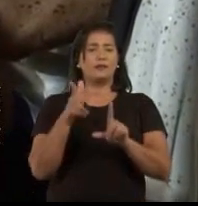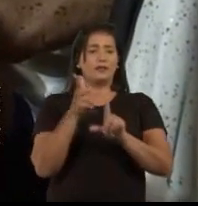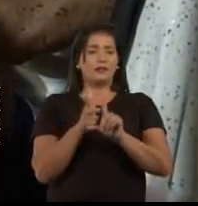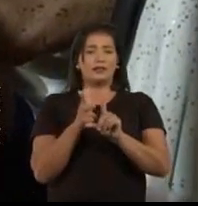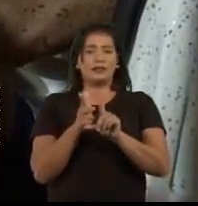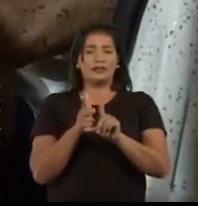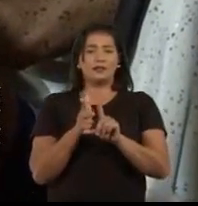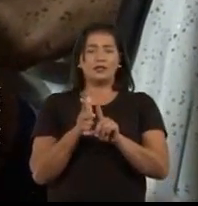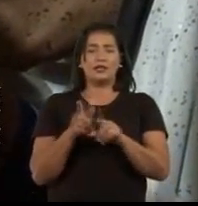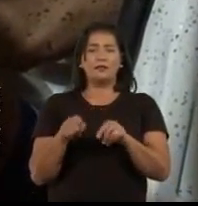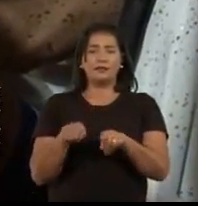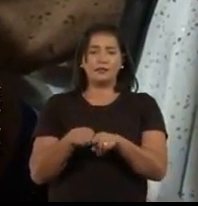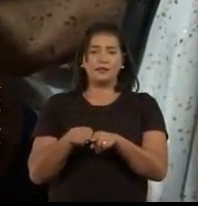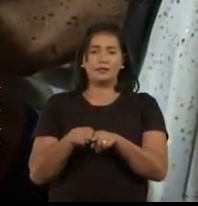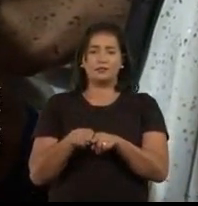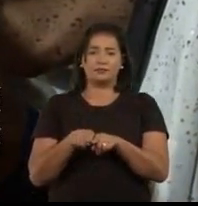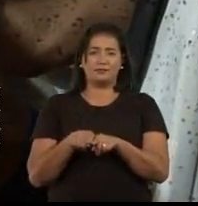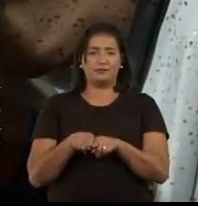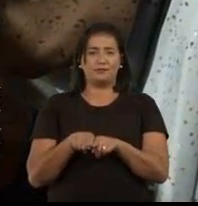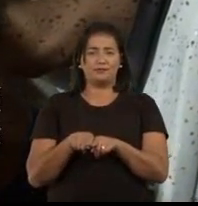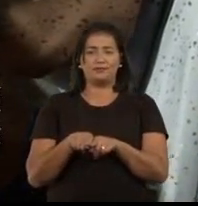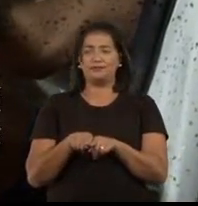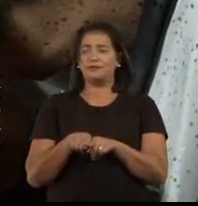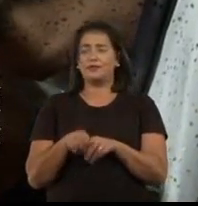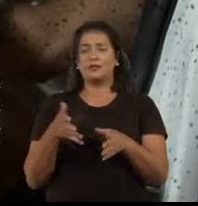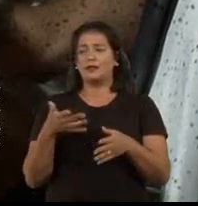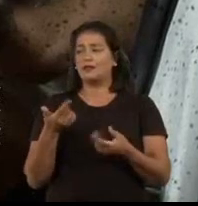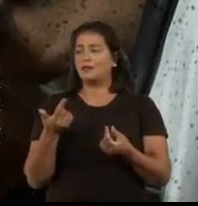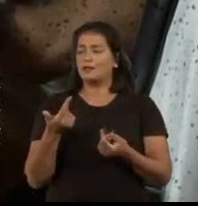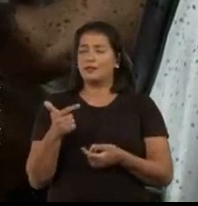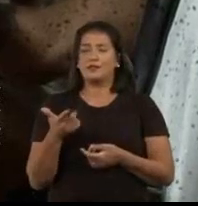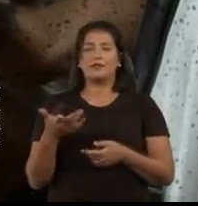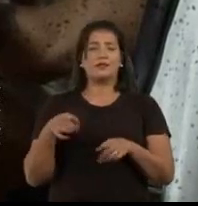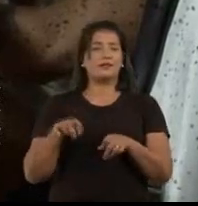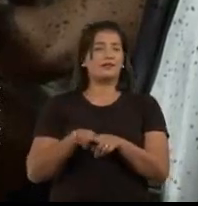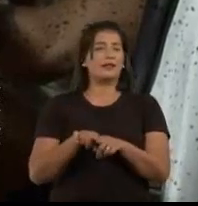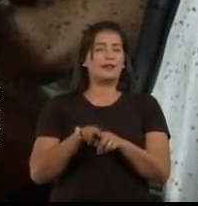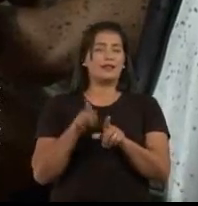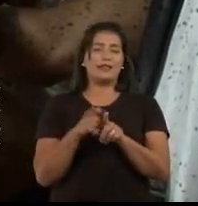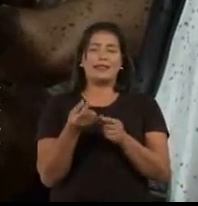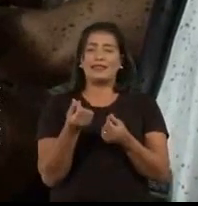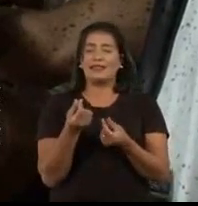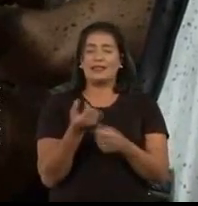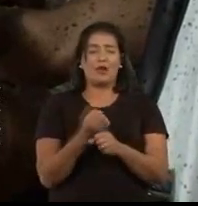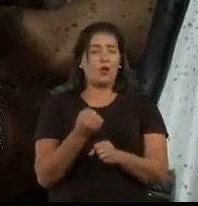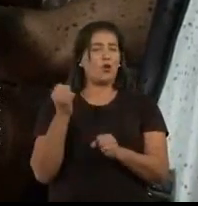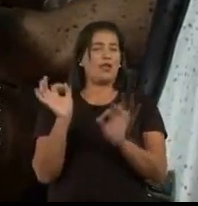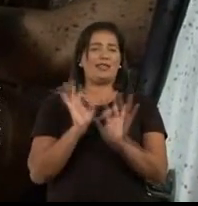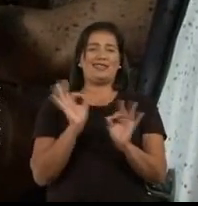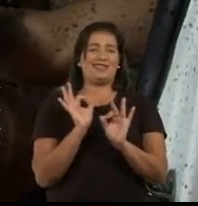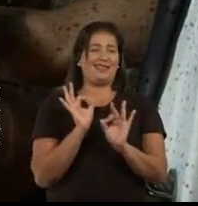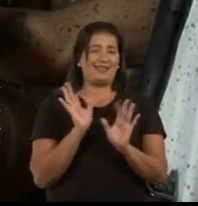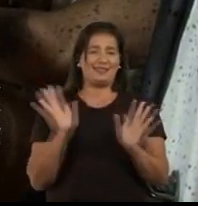live sendo bem sincero para vocês eu não estou ganhando nenhum centavo com essa live nenhum real